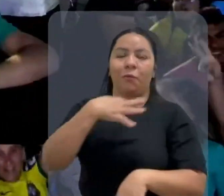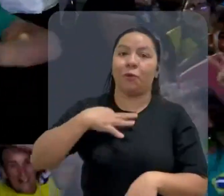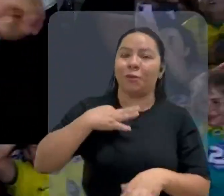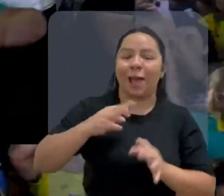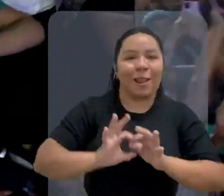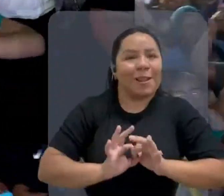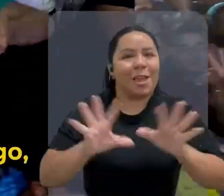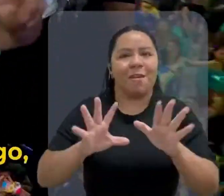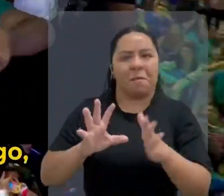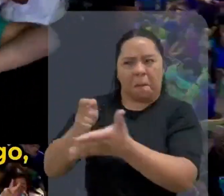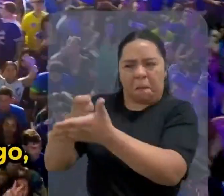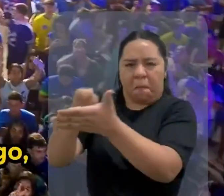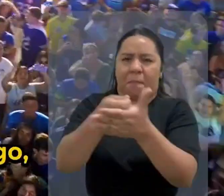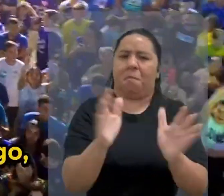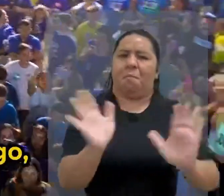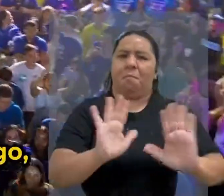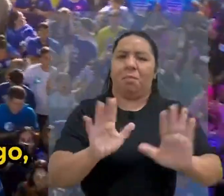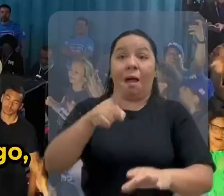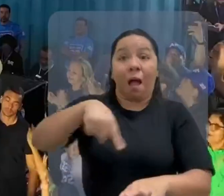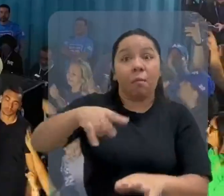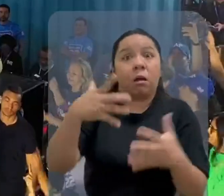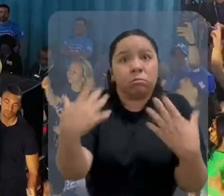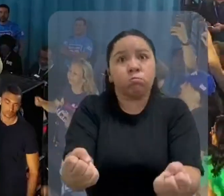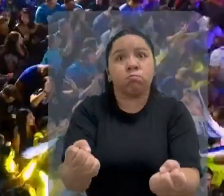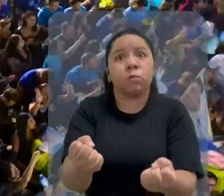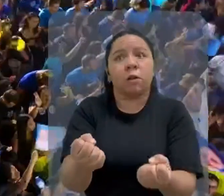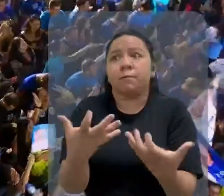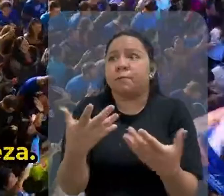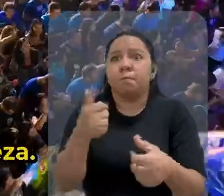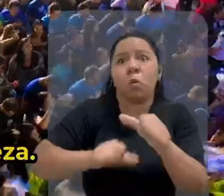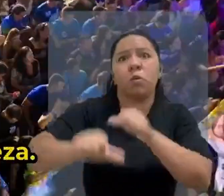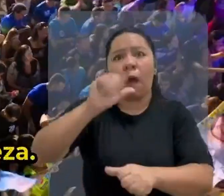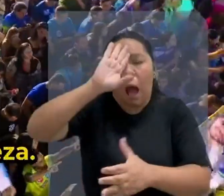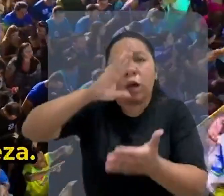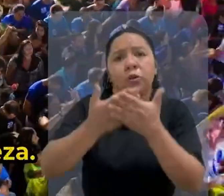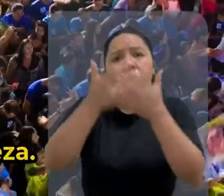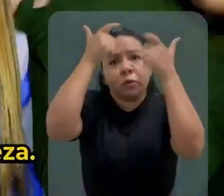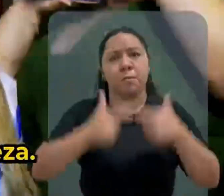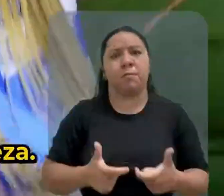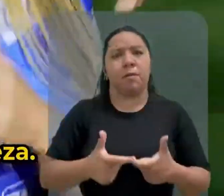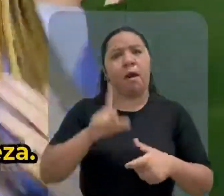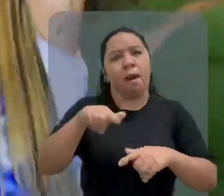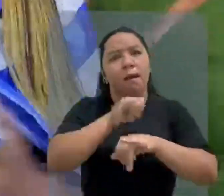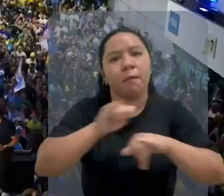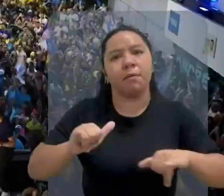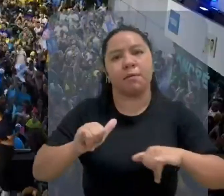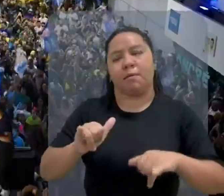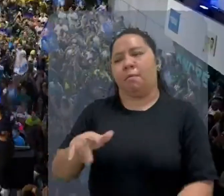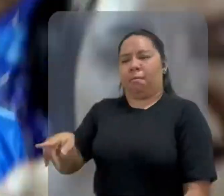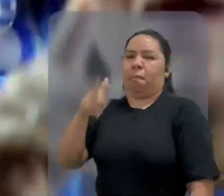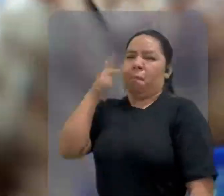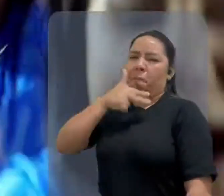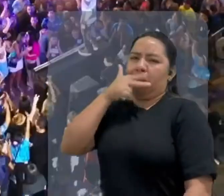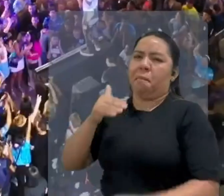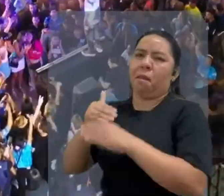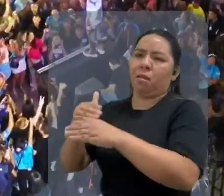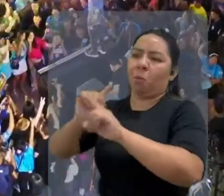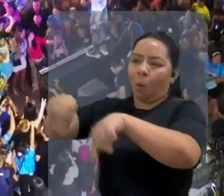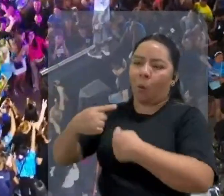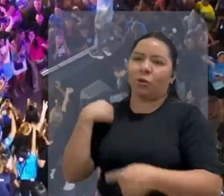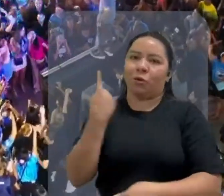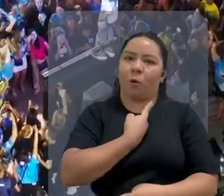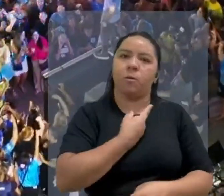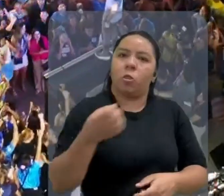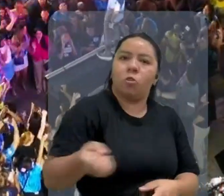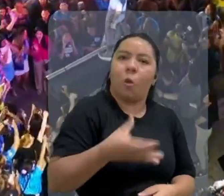multidão, voluntário, espontâneo, sem militante pago, e o povo mesmo abraçando a causa da mudança de Fortaleza. É uma campanha dos mesmos de